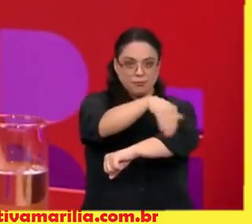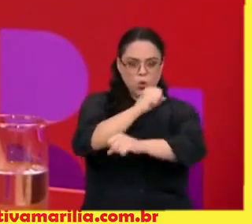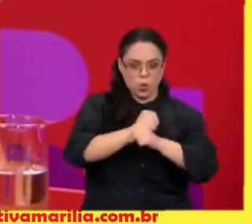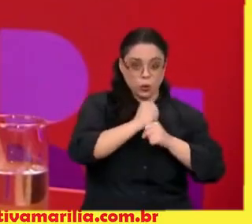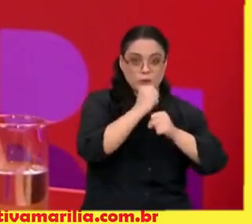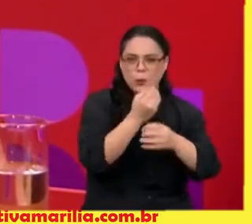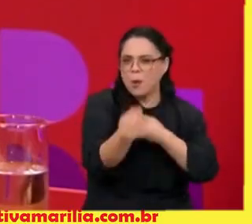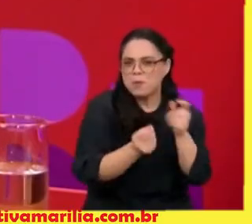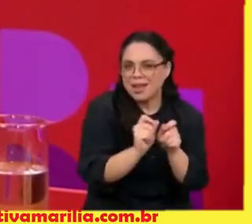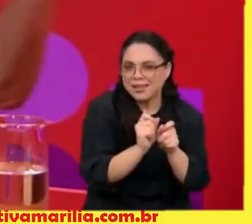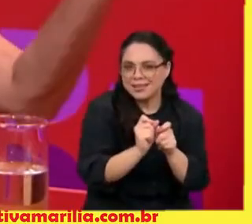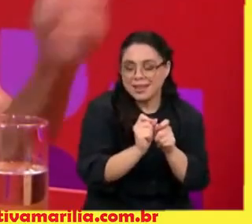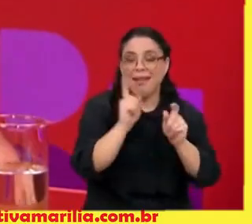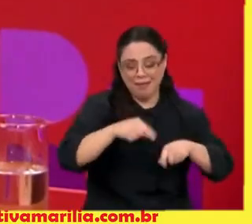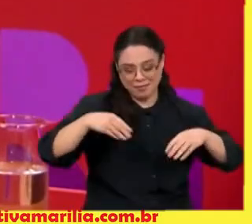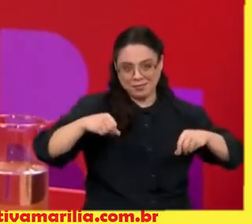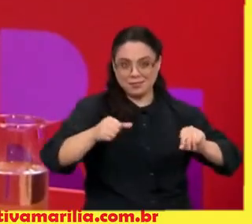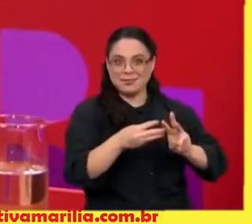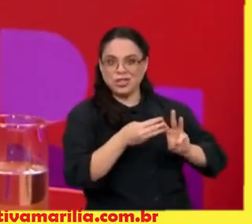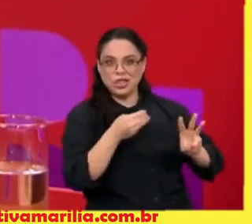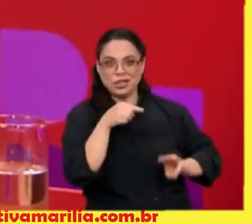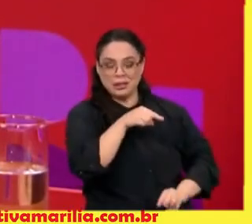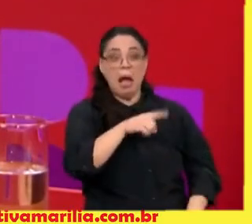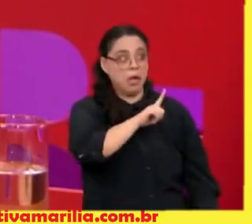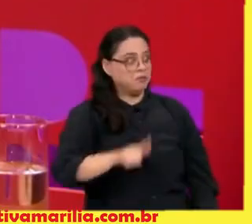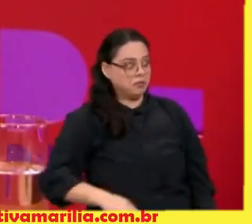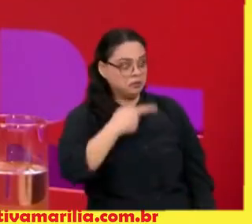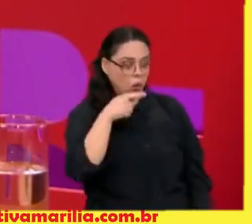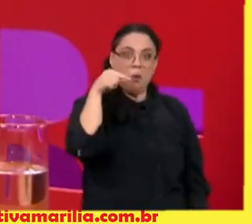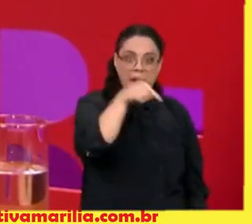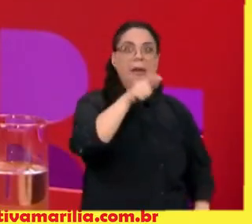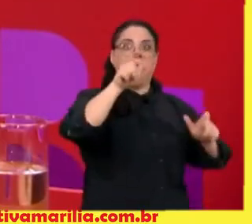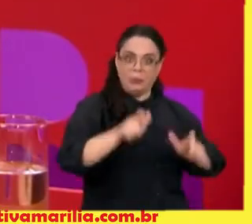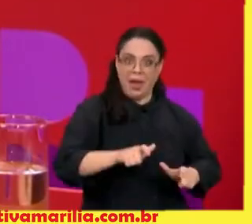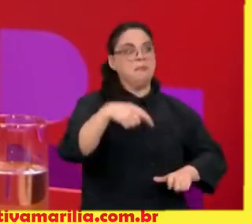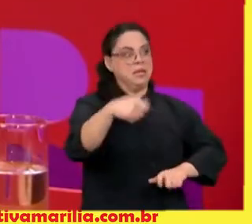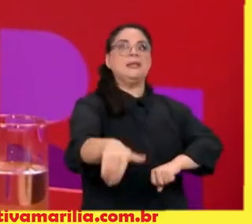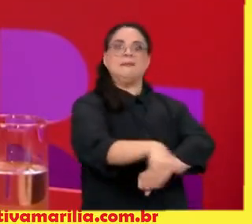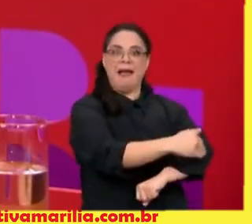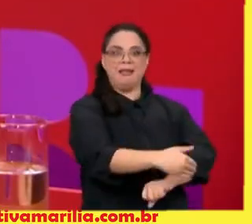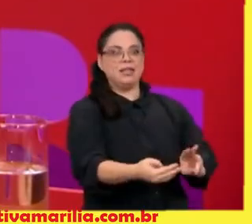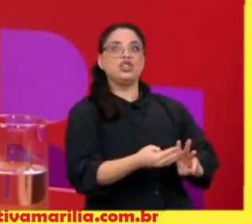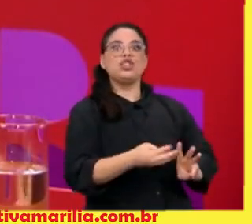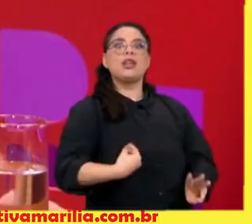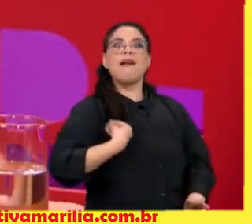que para o governo era importante que a estrada passasse ali. Então,